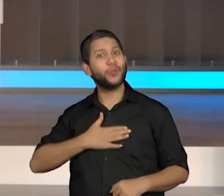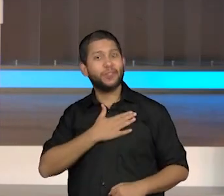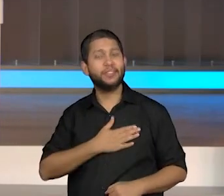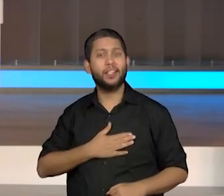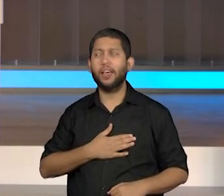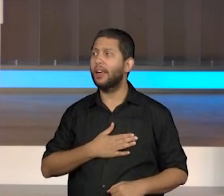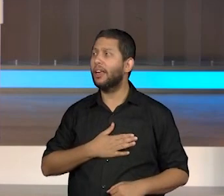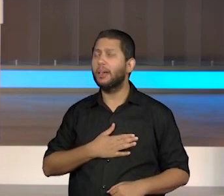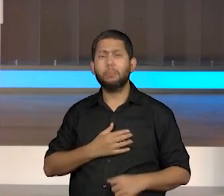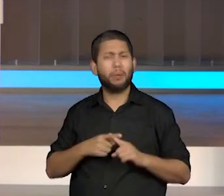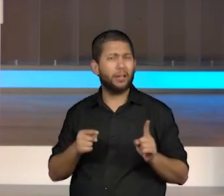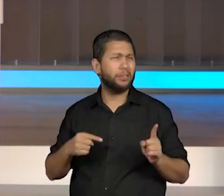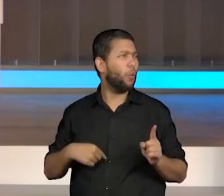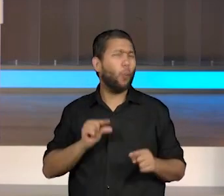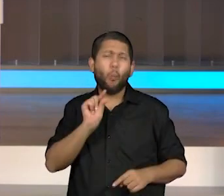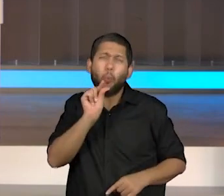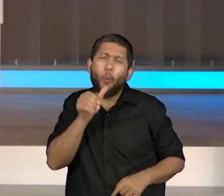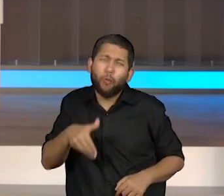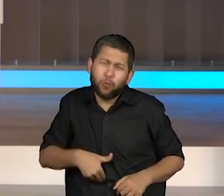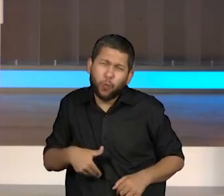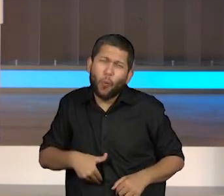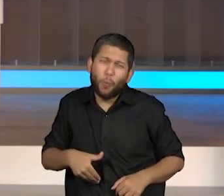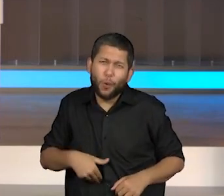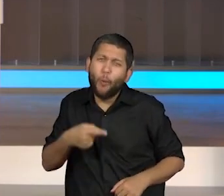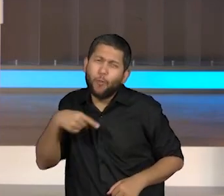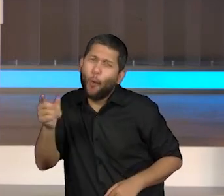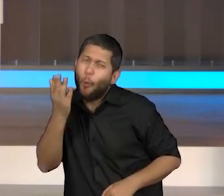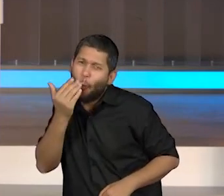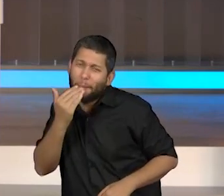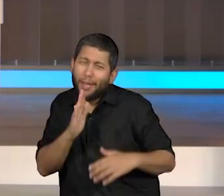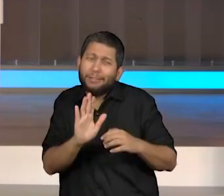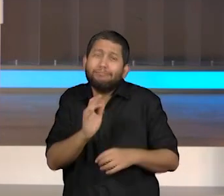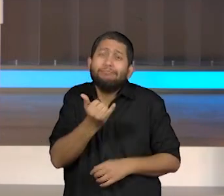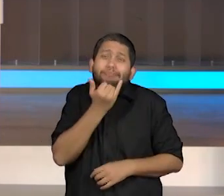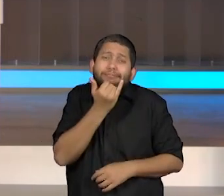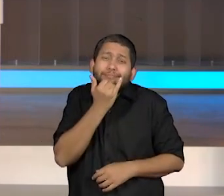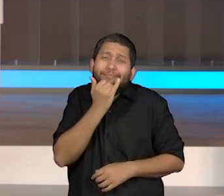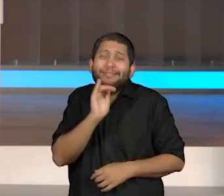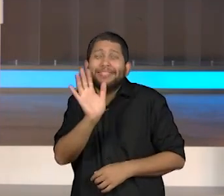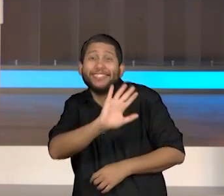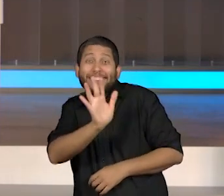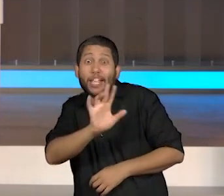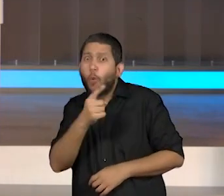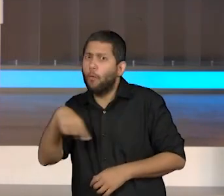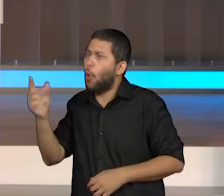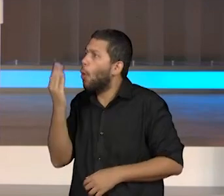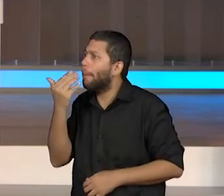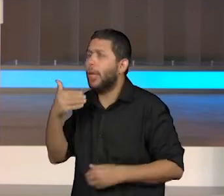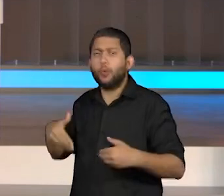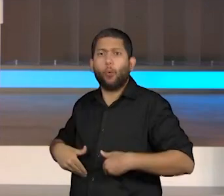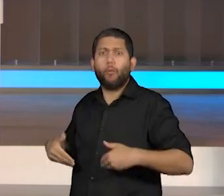alimento me deixou com um pouquinho de fome. Então, eu vou ficando por aqui, pessoal, porque eu vou atrás do meu